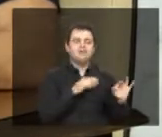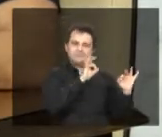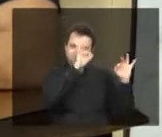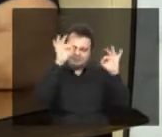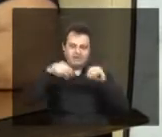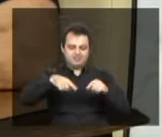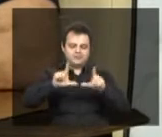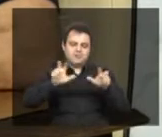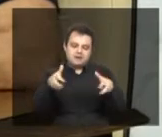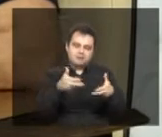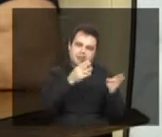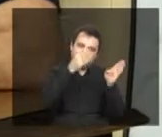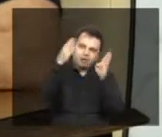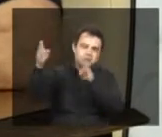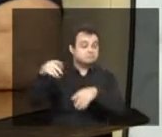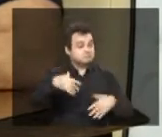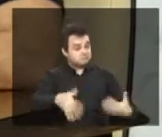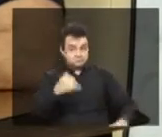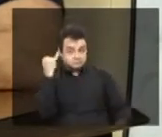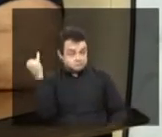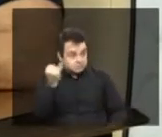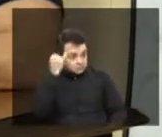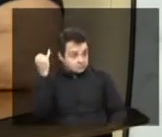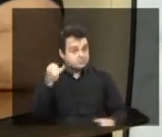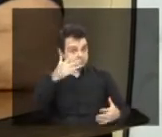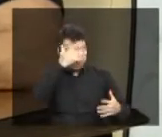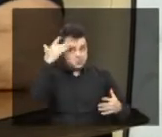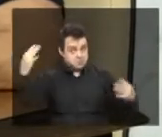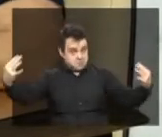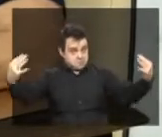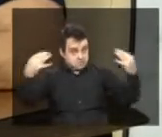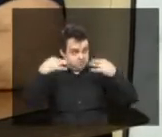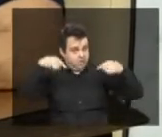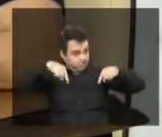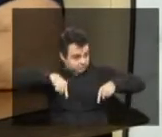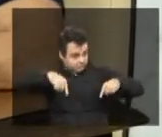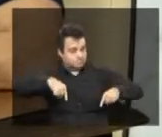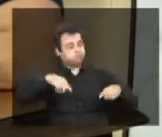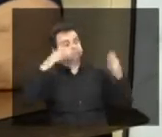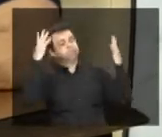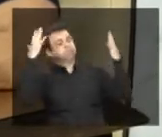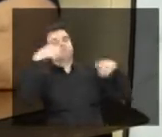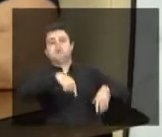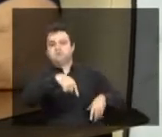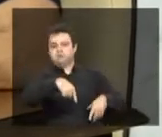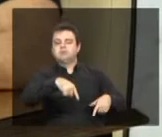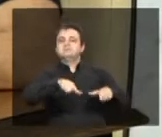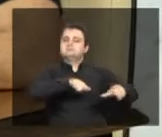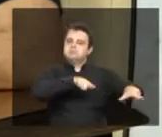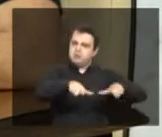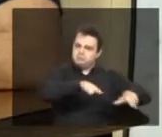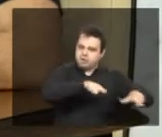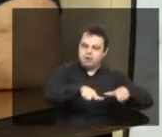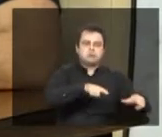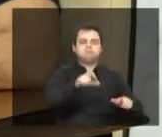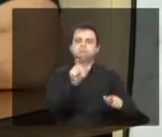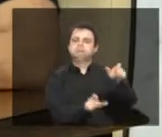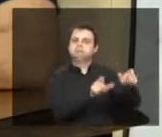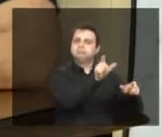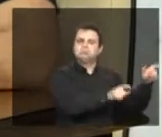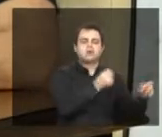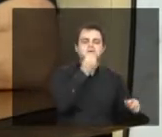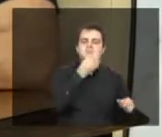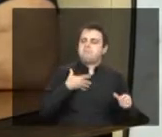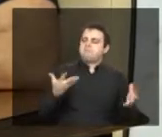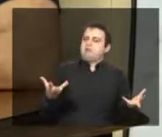tenho acompanhado o trabalho de vocês. É de extrema importância a população dar crédito para os nossos profissionais que trabalham aqui,